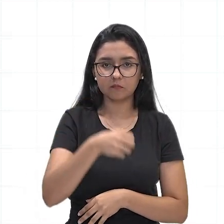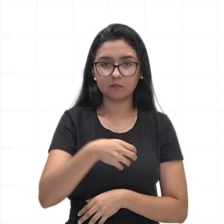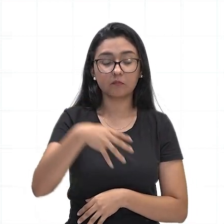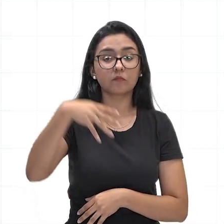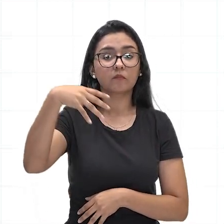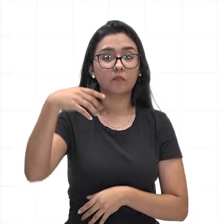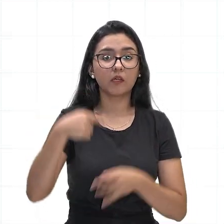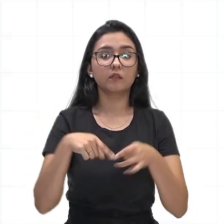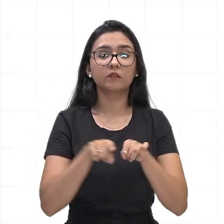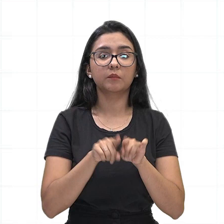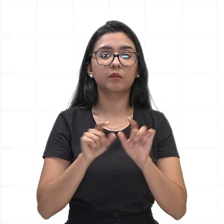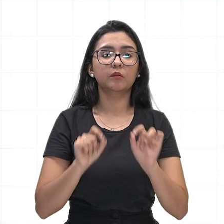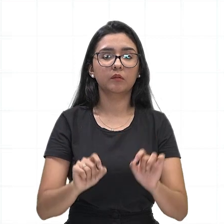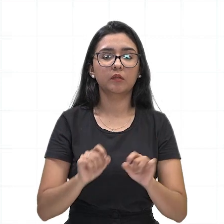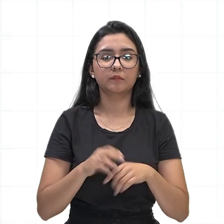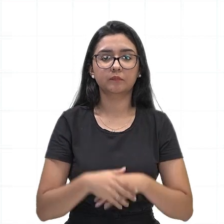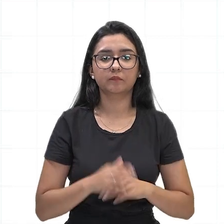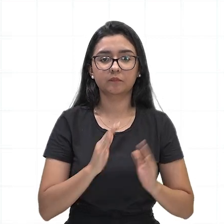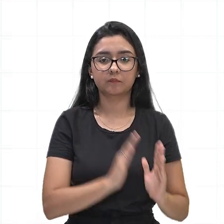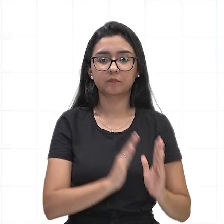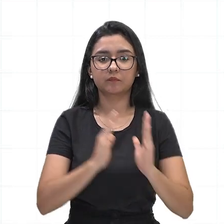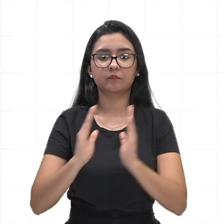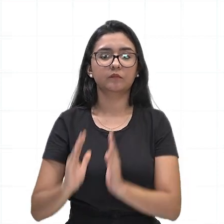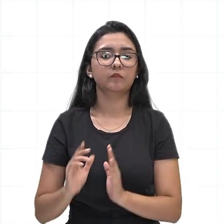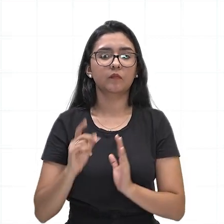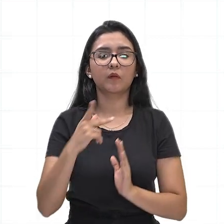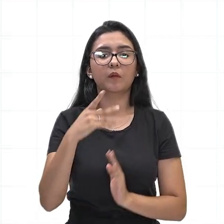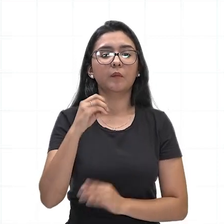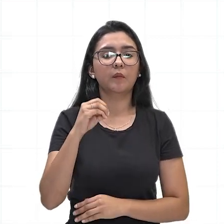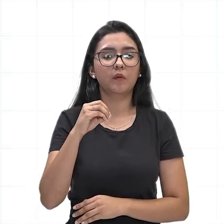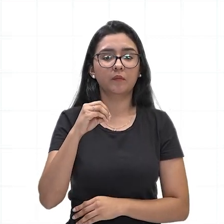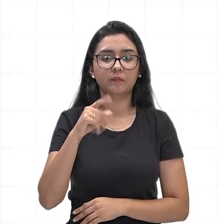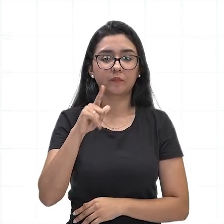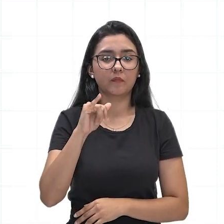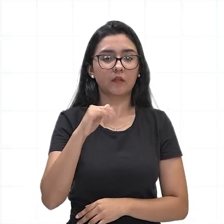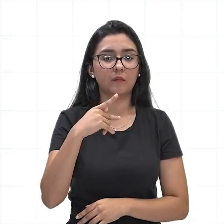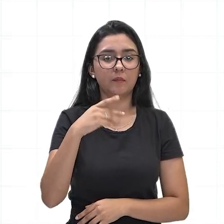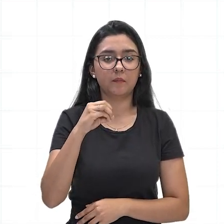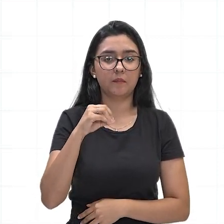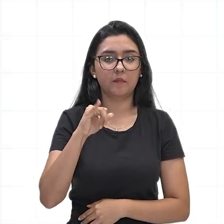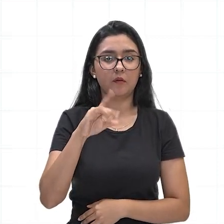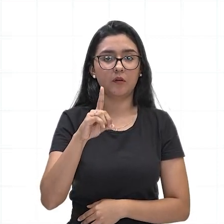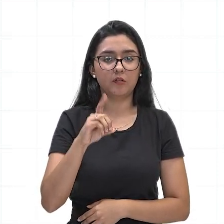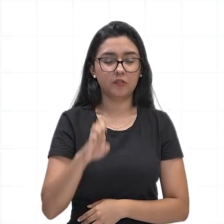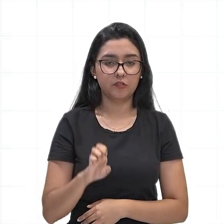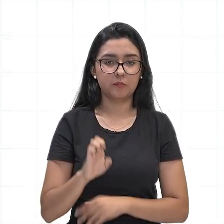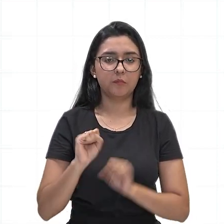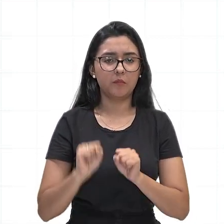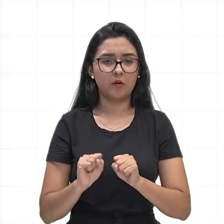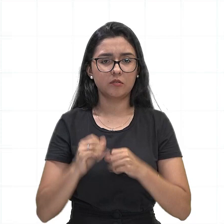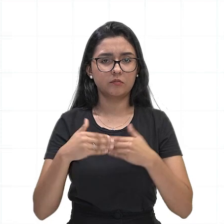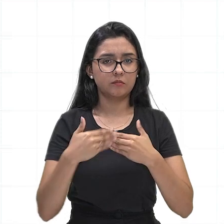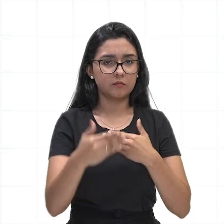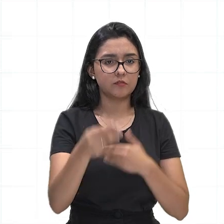E predominante também em relação à fase polipóide, então eles podem formar pólipos. Mais adiante a gente vai ver aí,